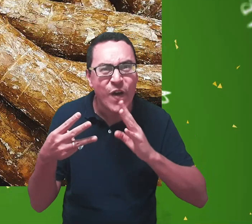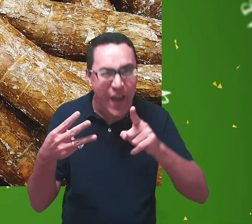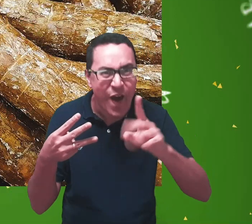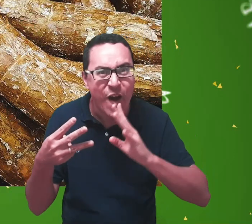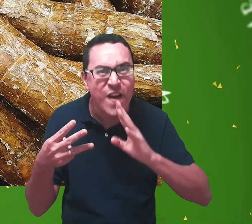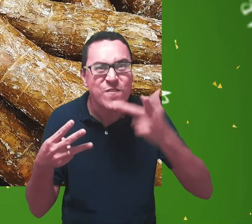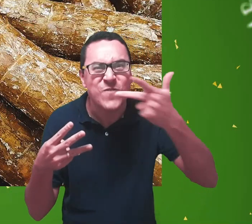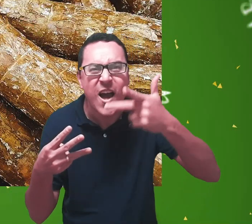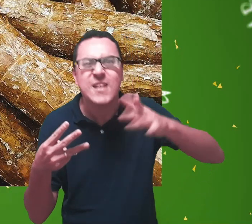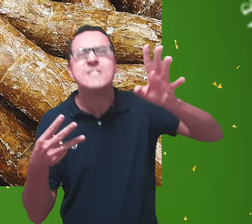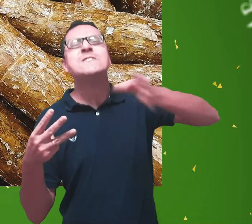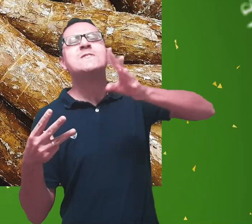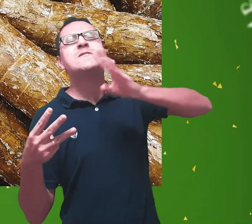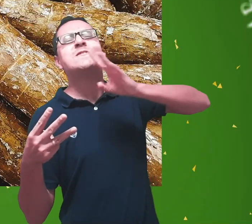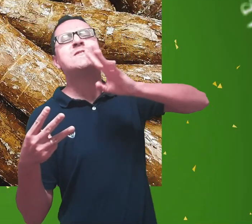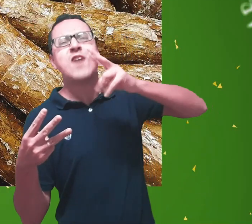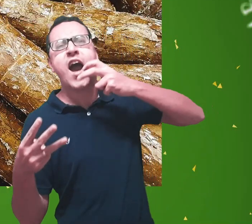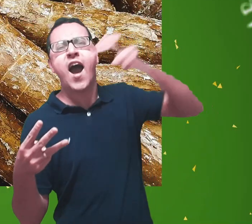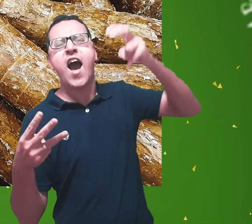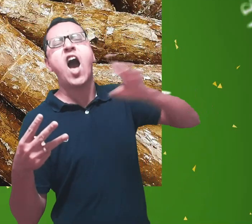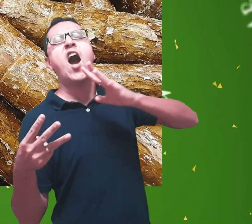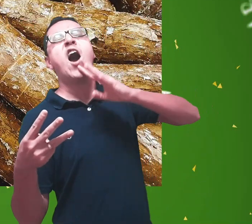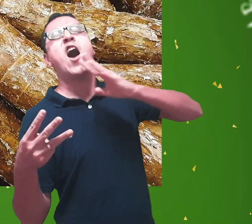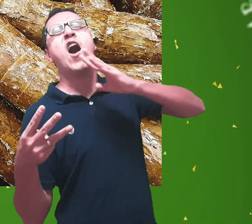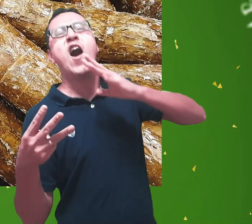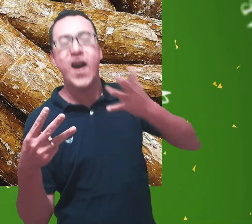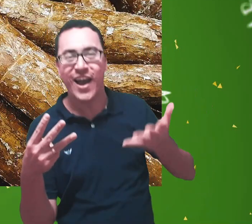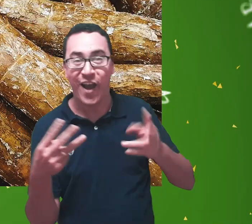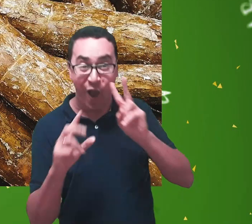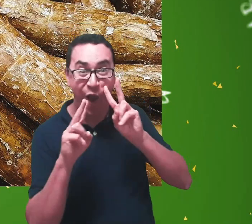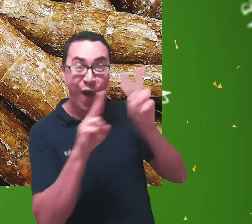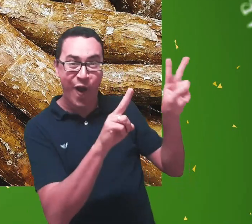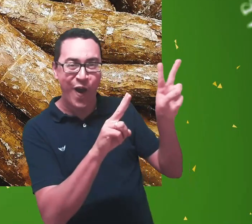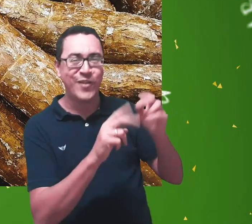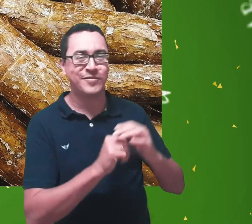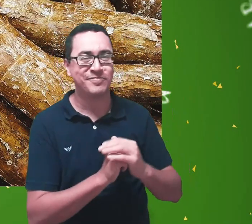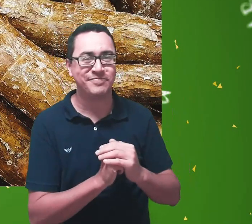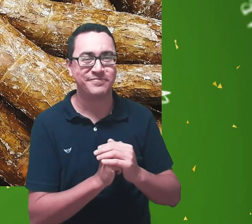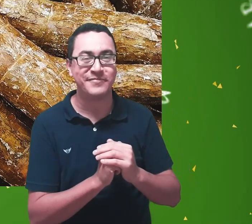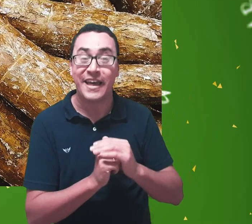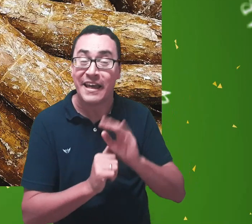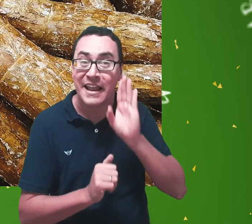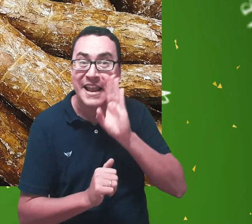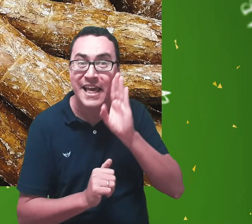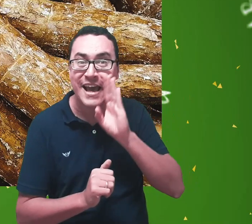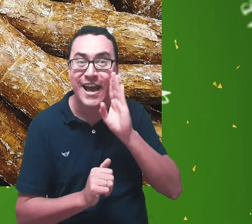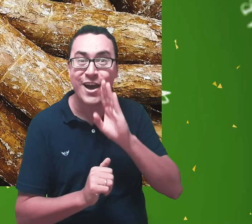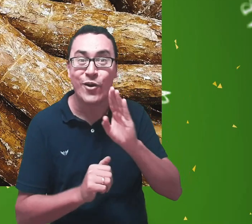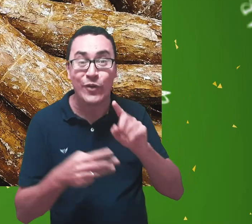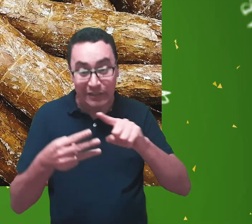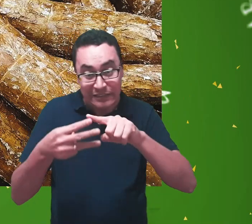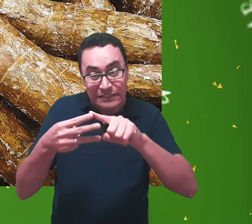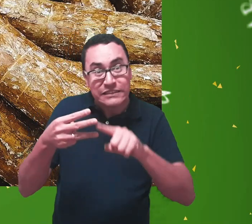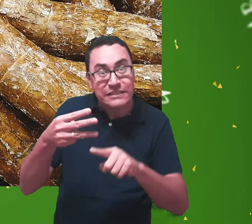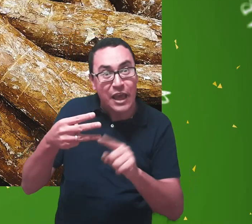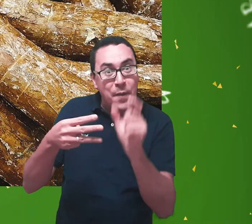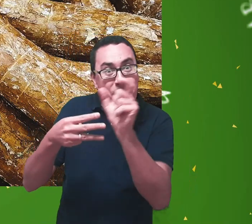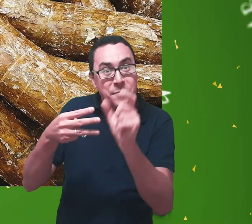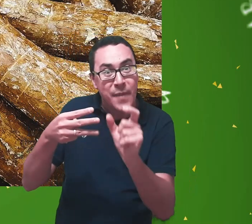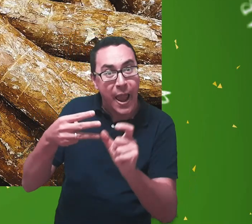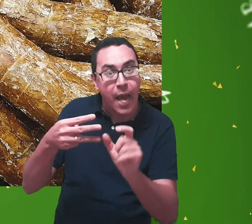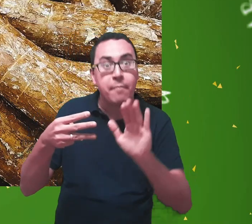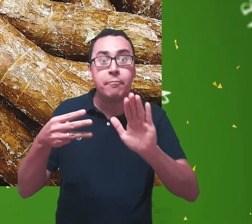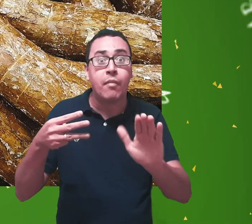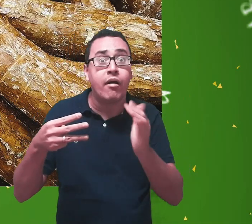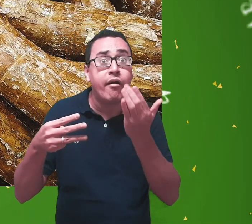bem alto. Pois é, então observa na imagem que legal. Os 3 alimentos são o